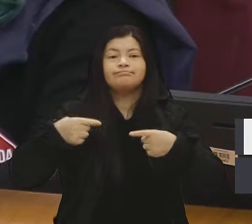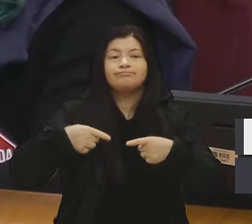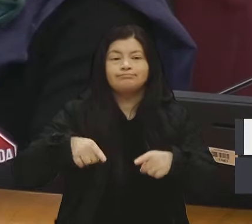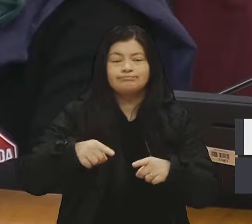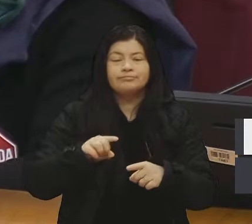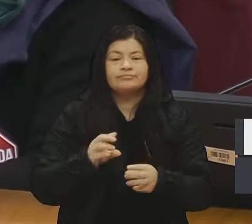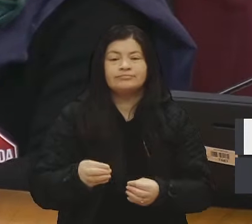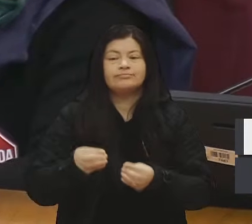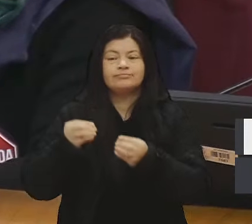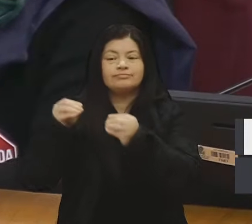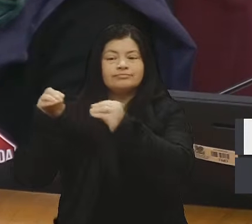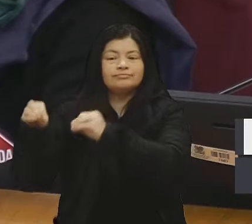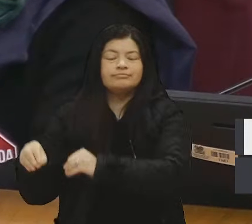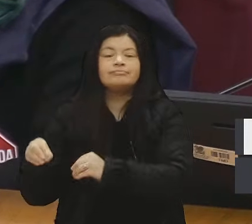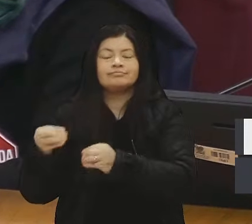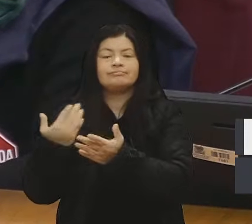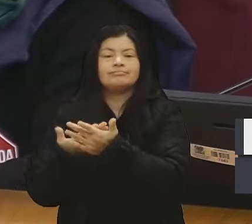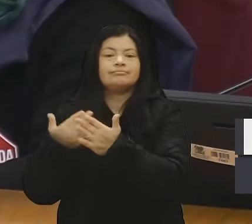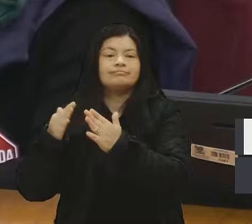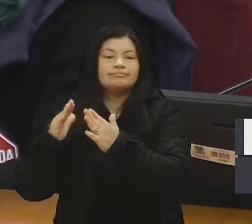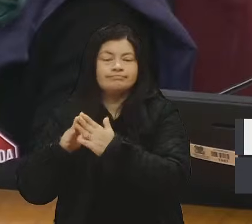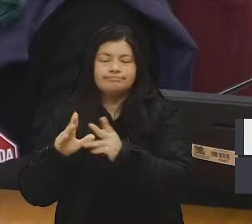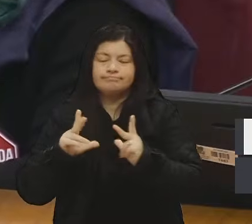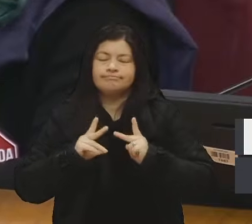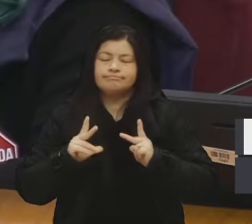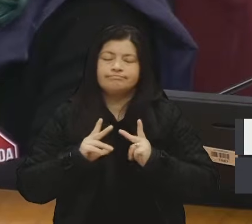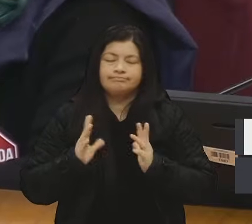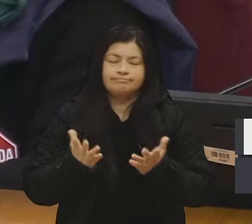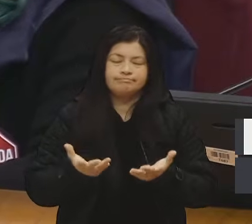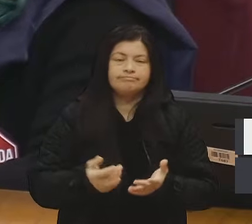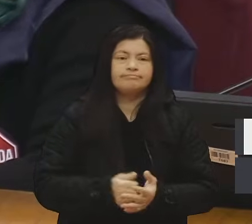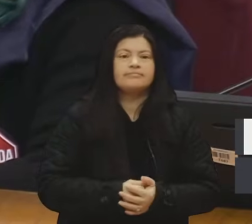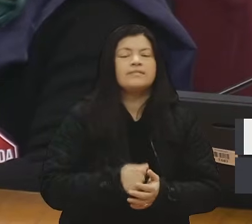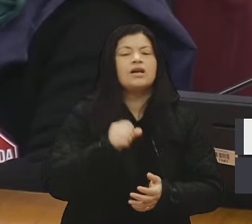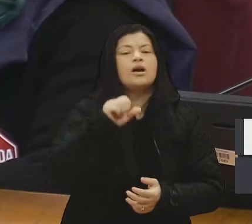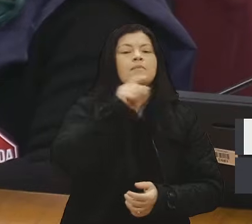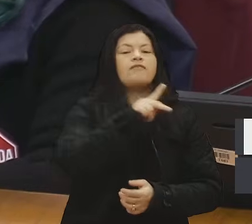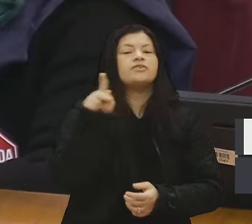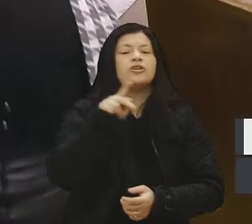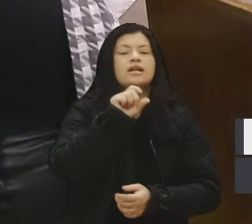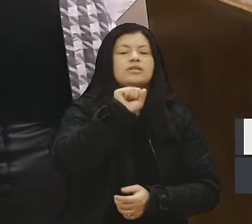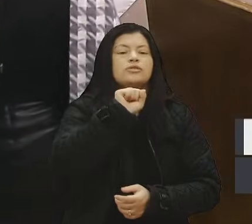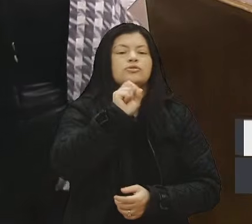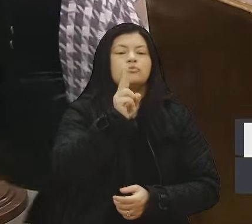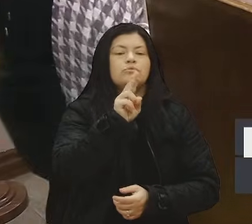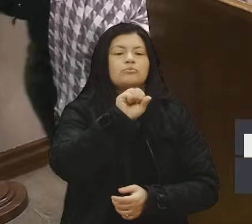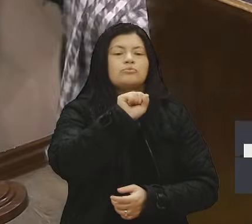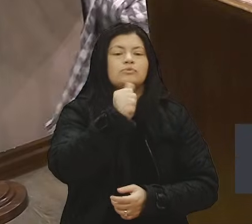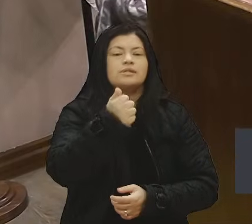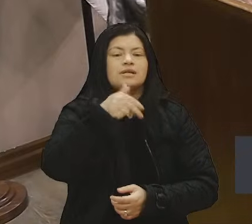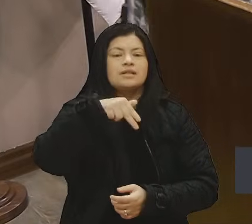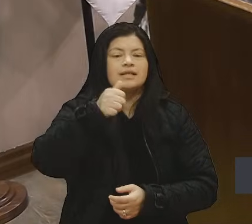das escolas estaduais para a iniciativa privada. Com a palavra, a professora Suzana.